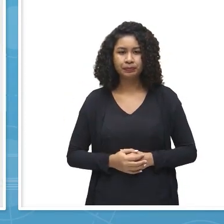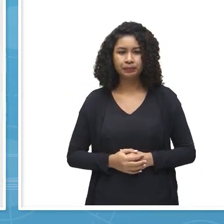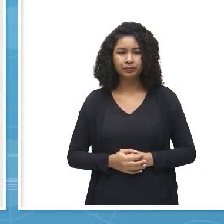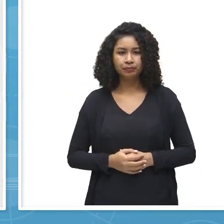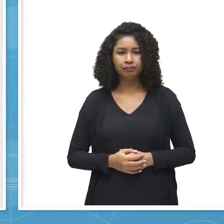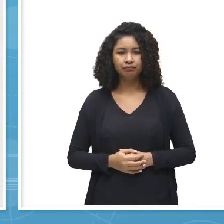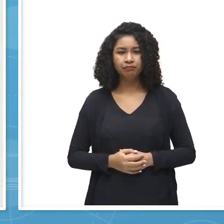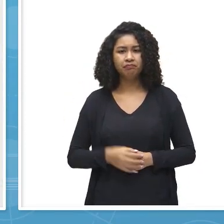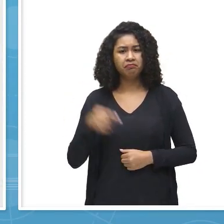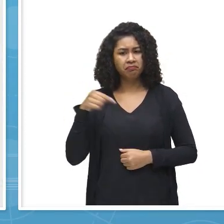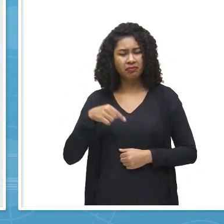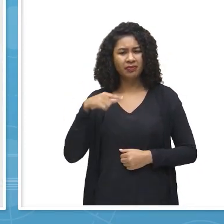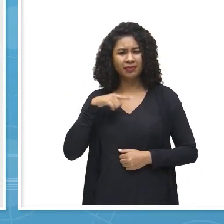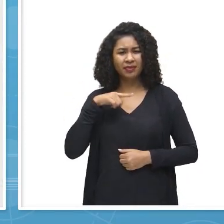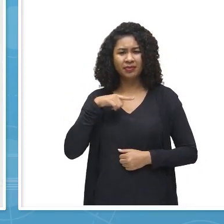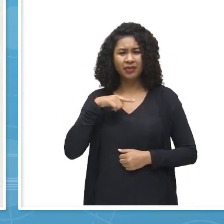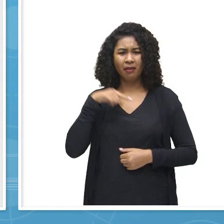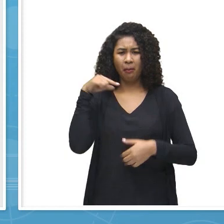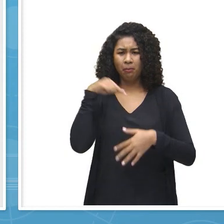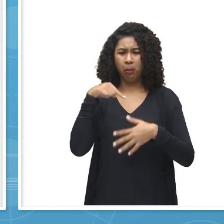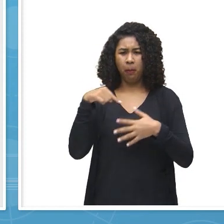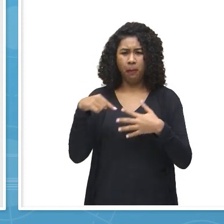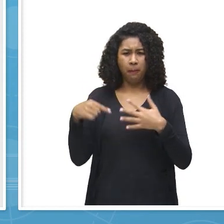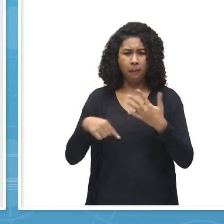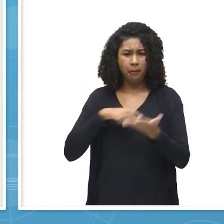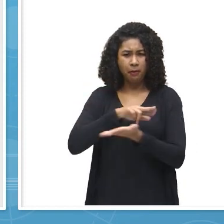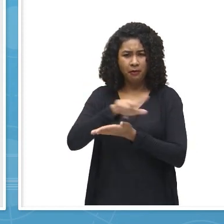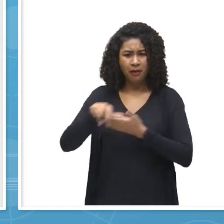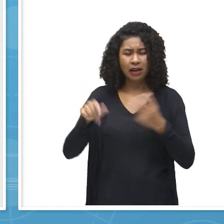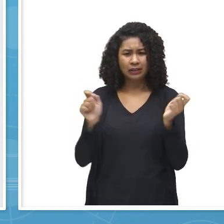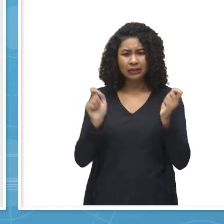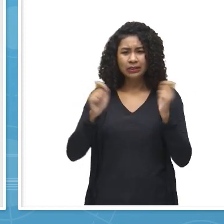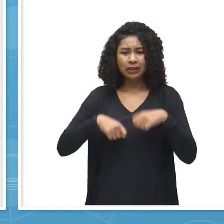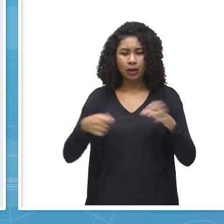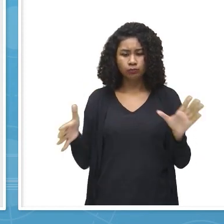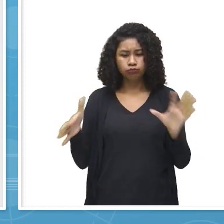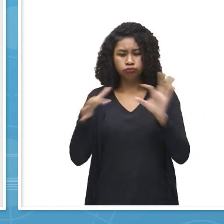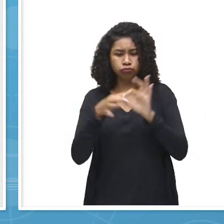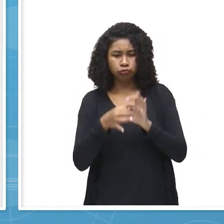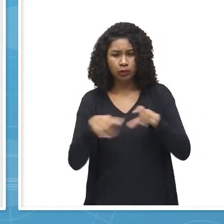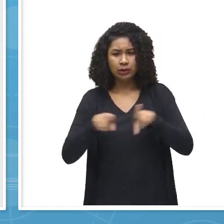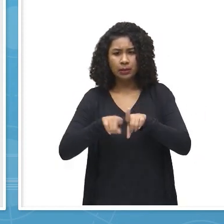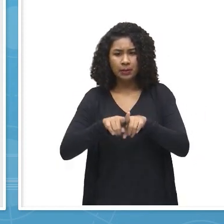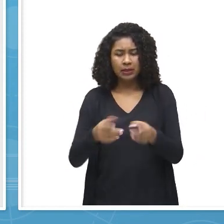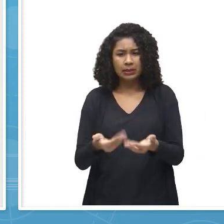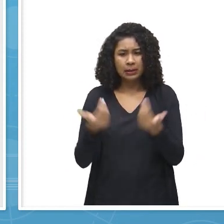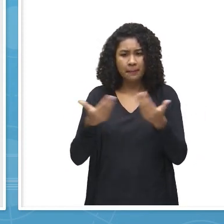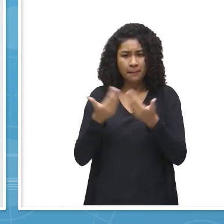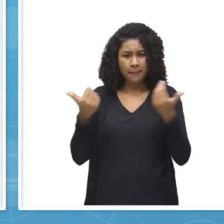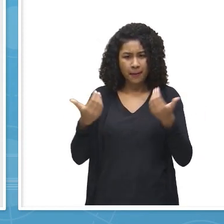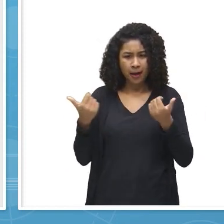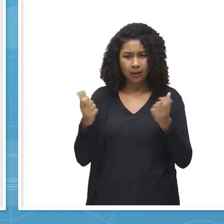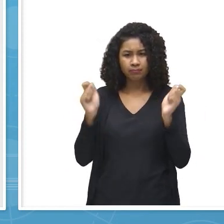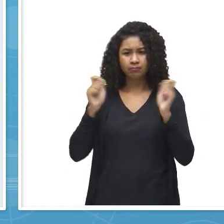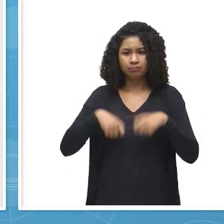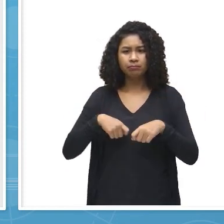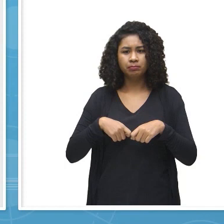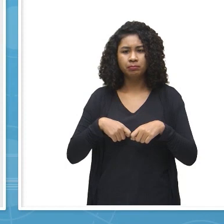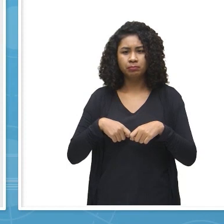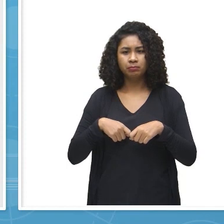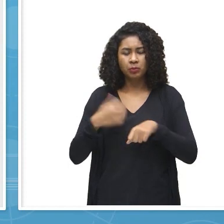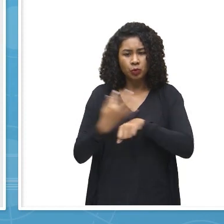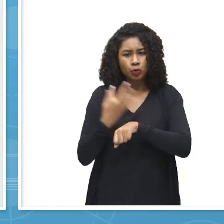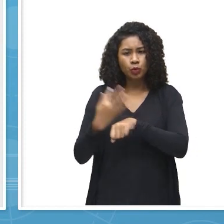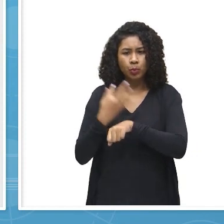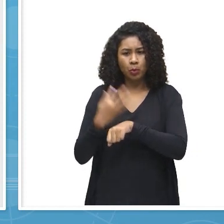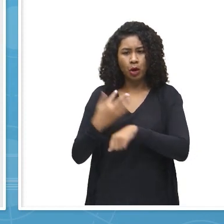ele é bem amplo, né? Ele é um tecido que conecta, separa e suporta todos os outros tipos de tecido do corpo,